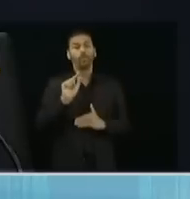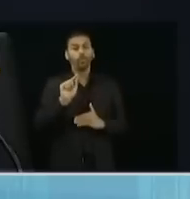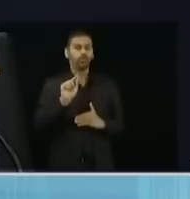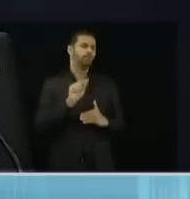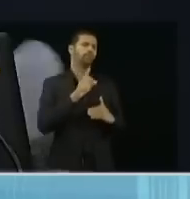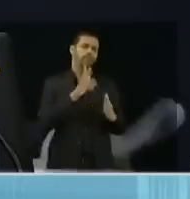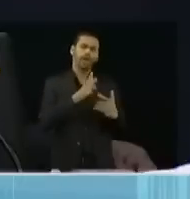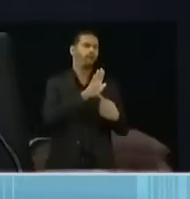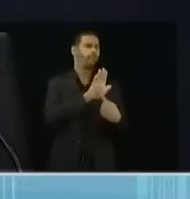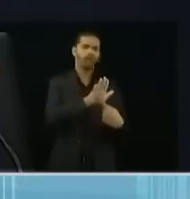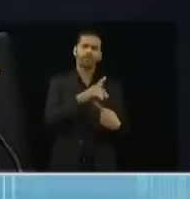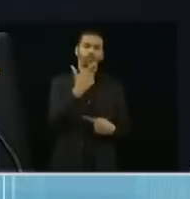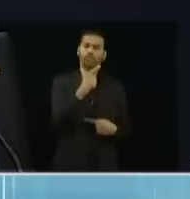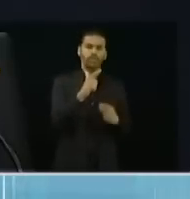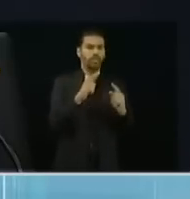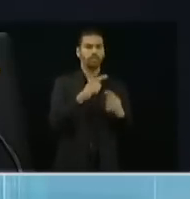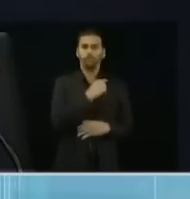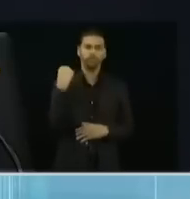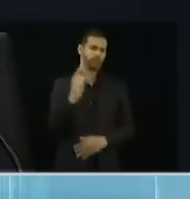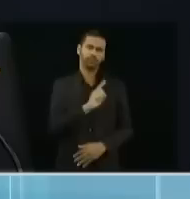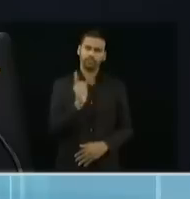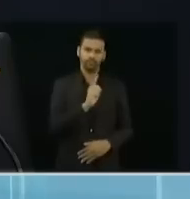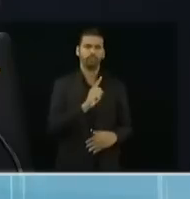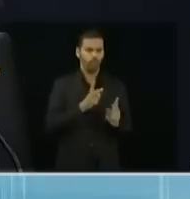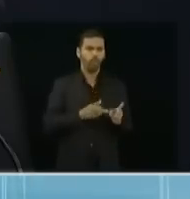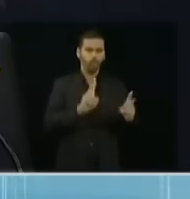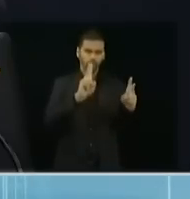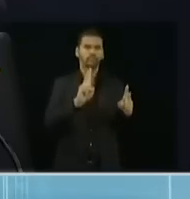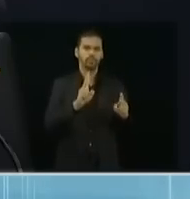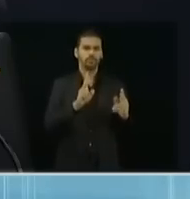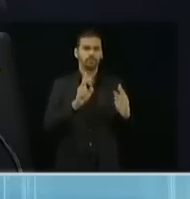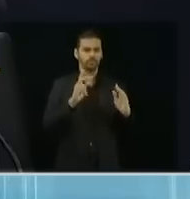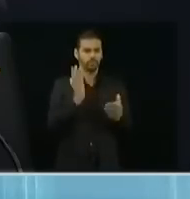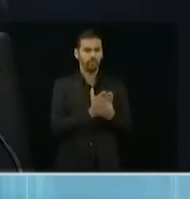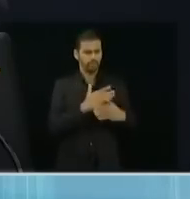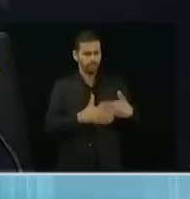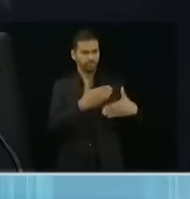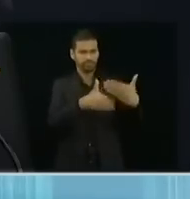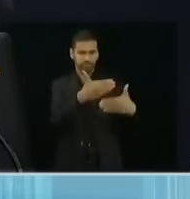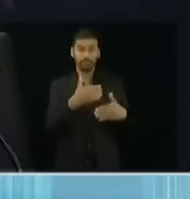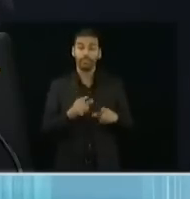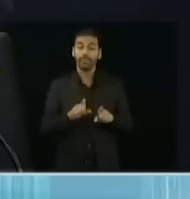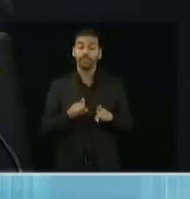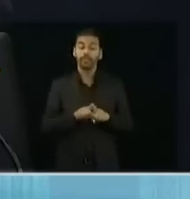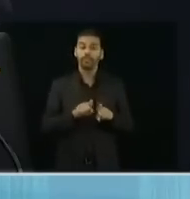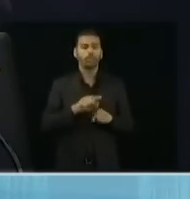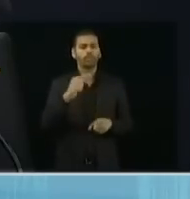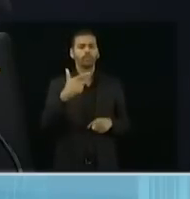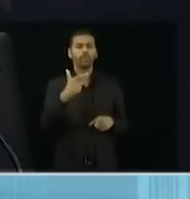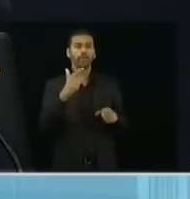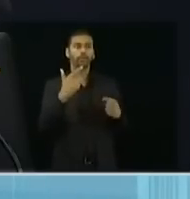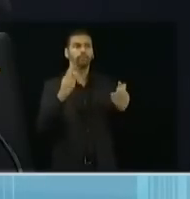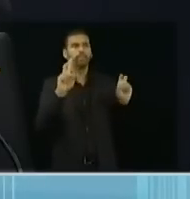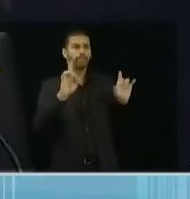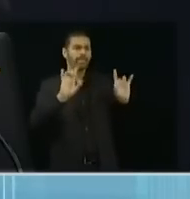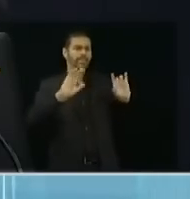o último depoimento, Anderson Torres disse que era um lixo e que não seria utilizado aquele rascunho, um documento. Agora